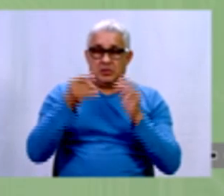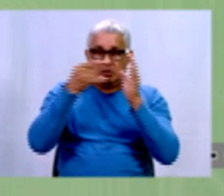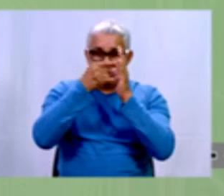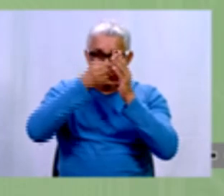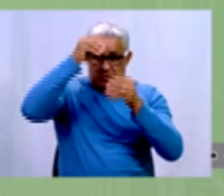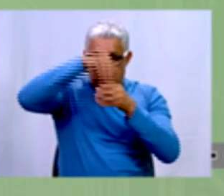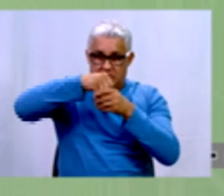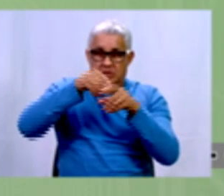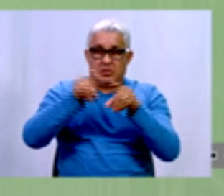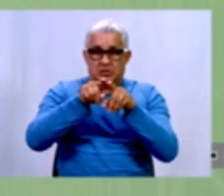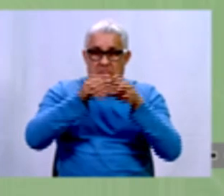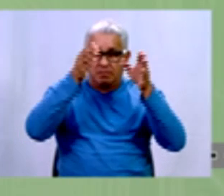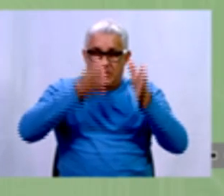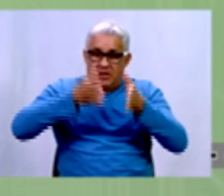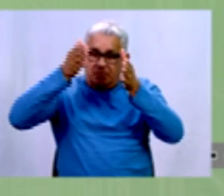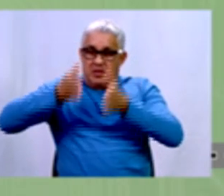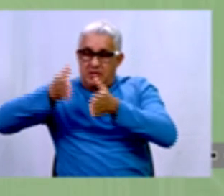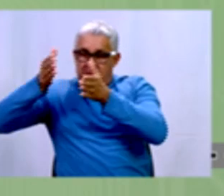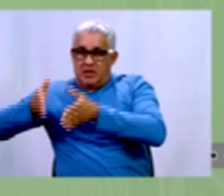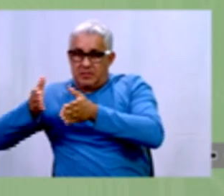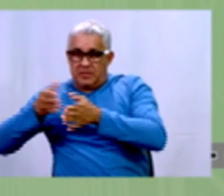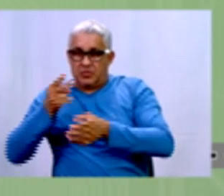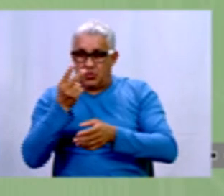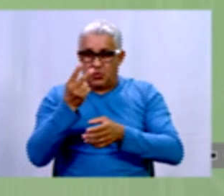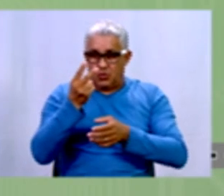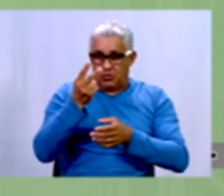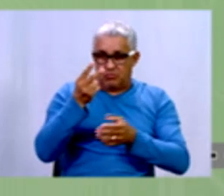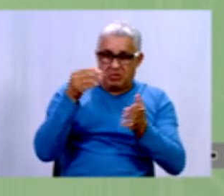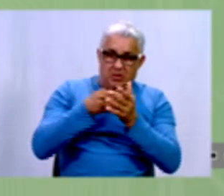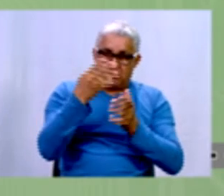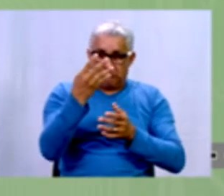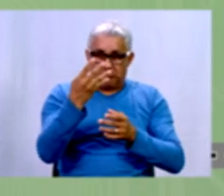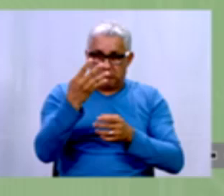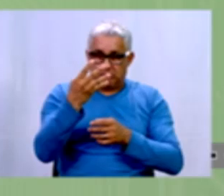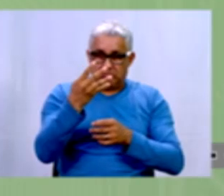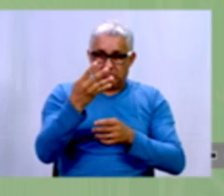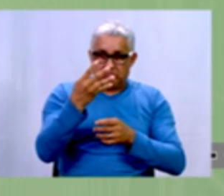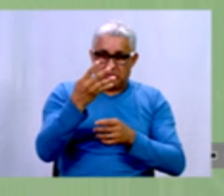em intervalos de 2 a 4 semanas.